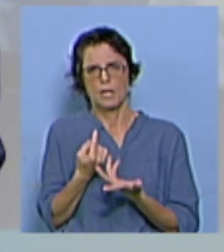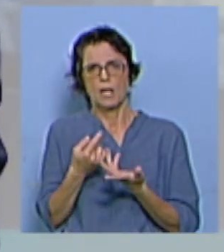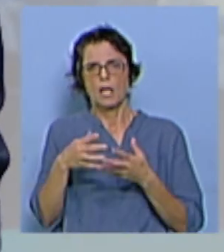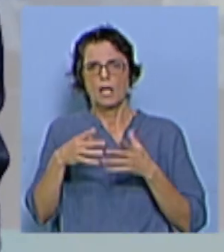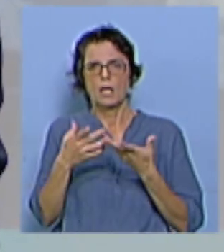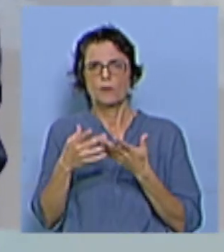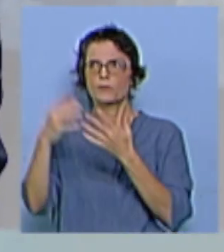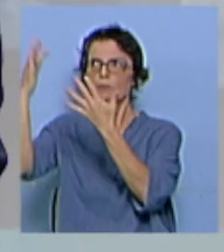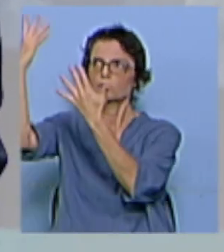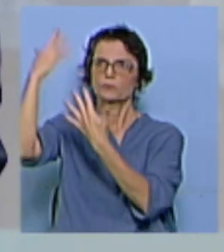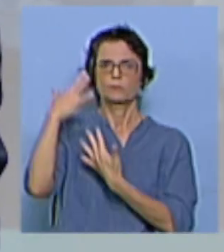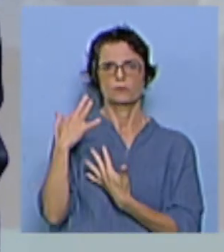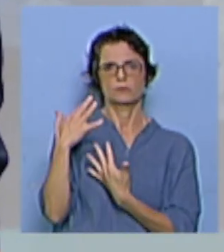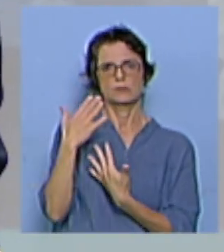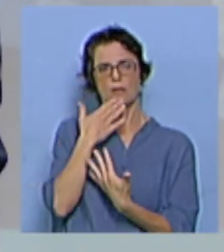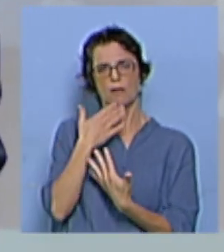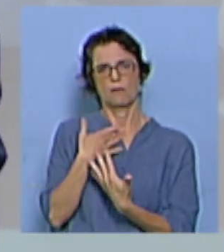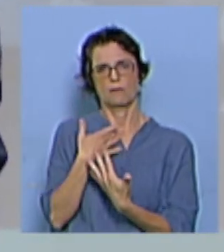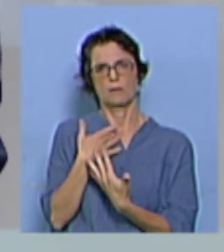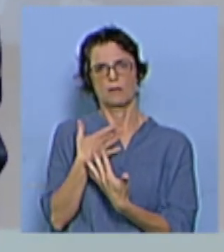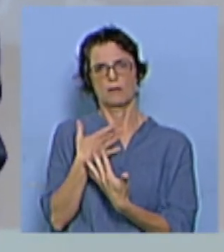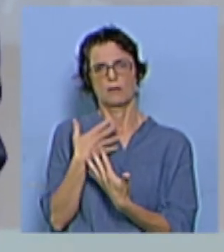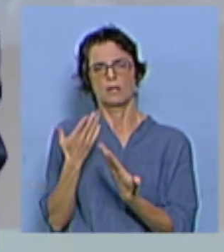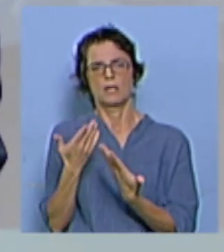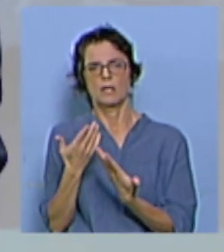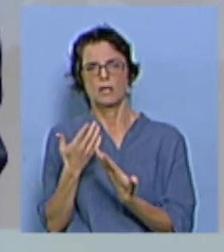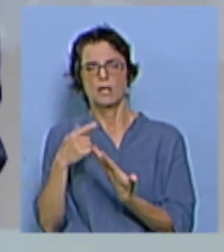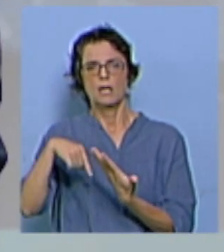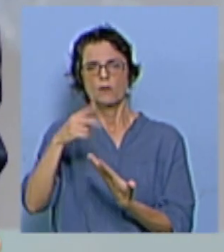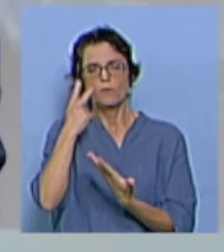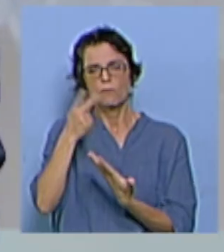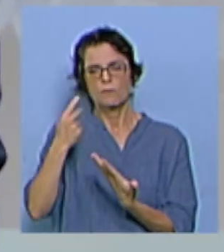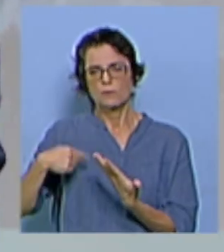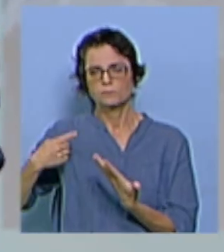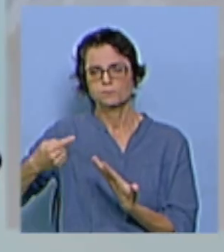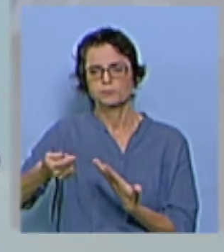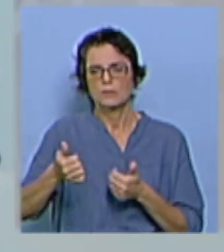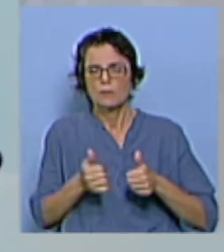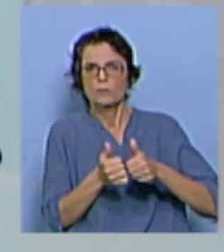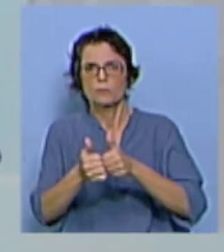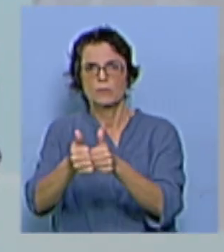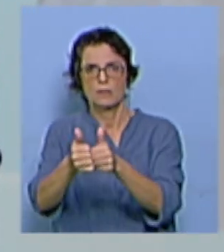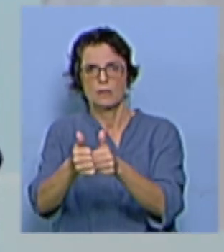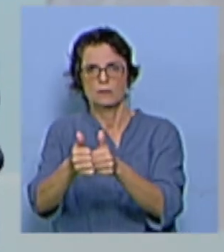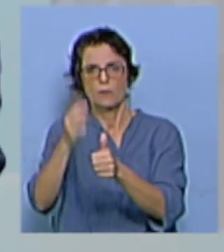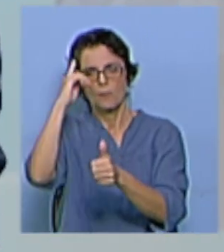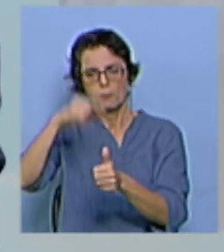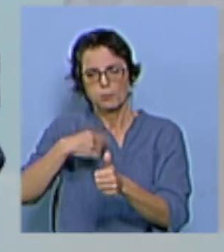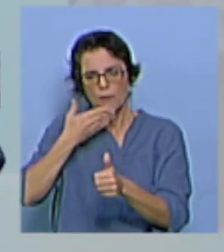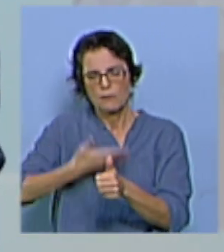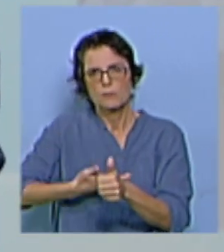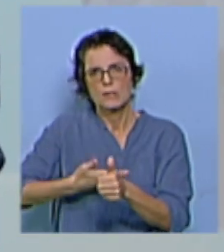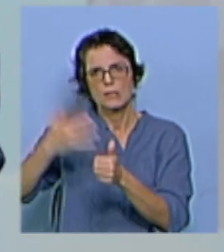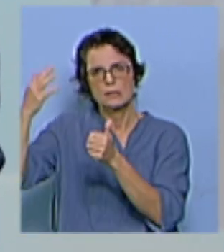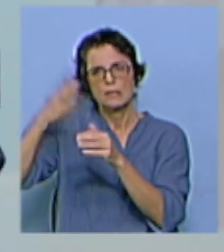dos seus dons, produzirmos os seus frutos, vivermos a vida segundo o Espírito, não é? Portanto, isso de facto eu acho que é